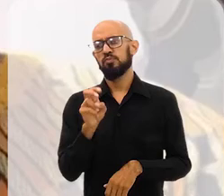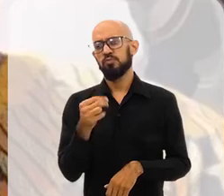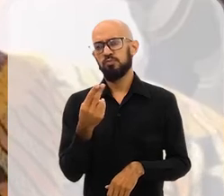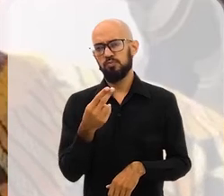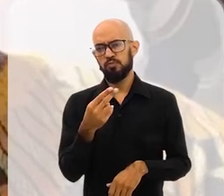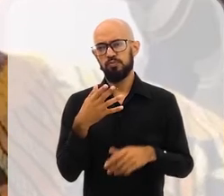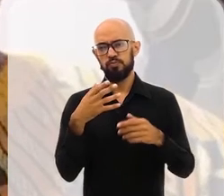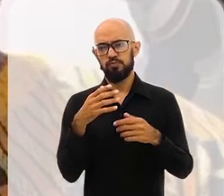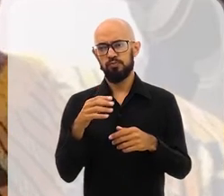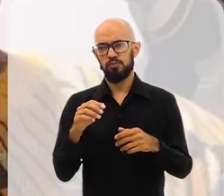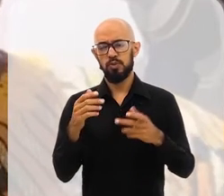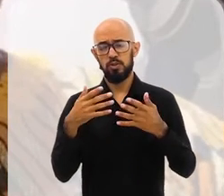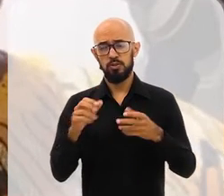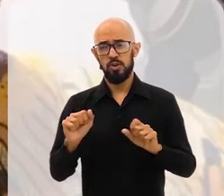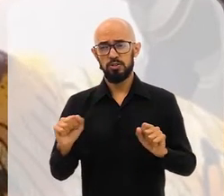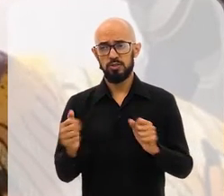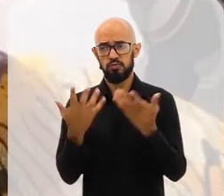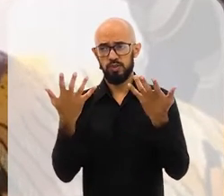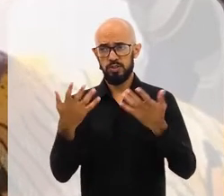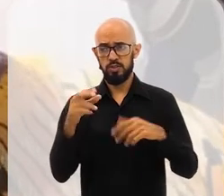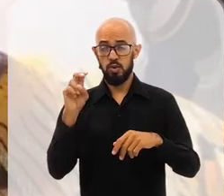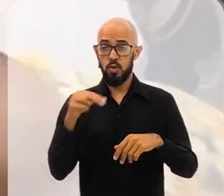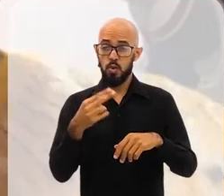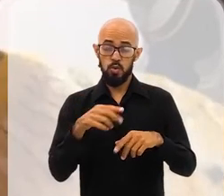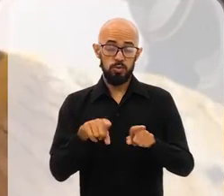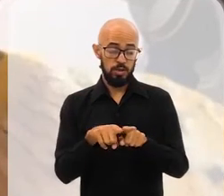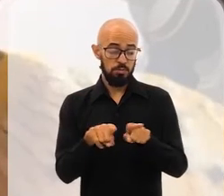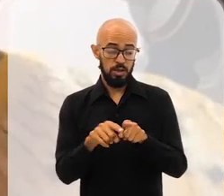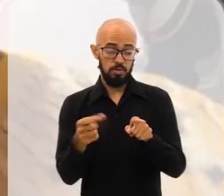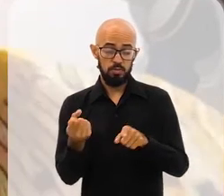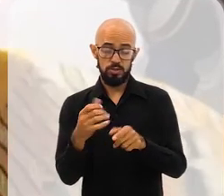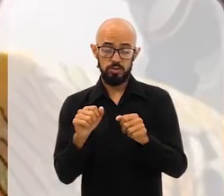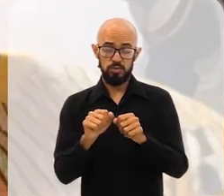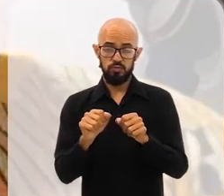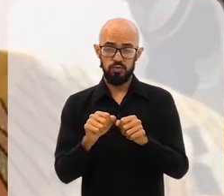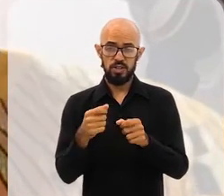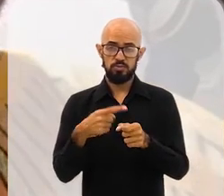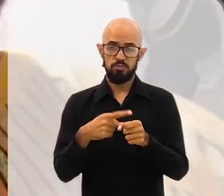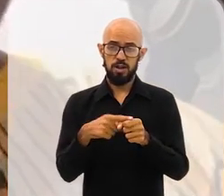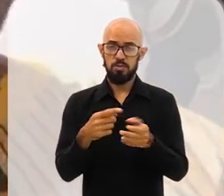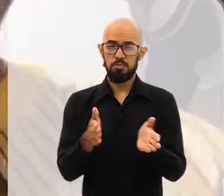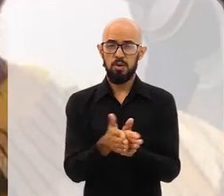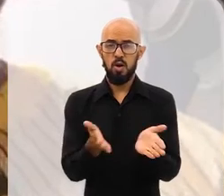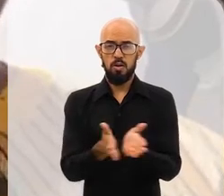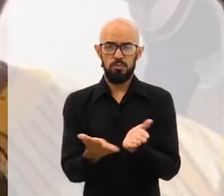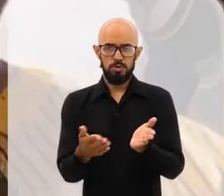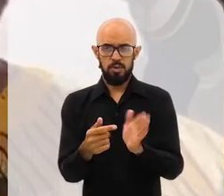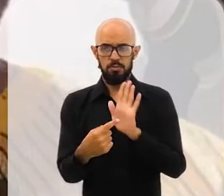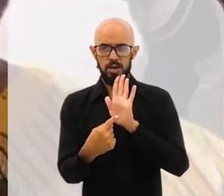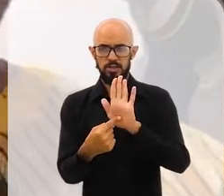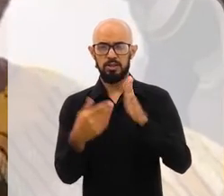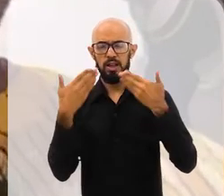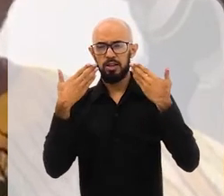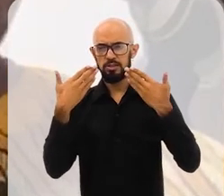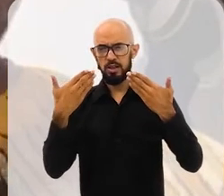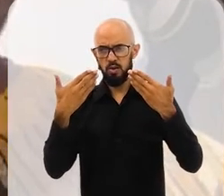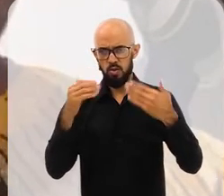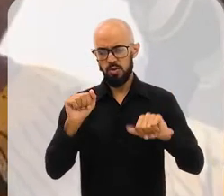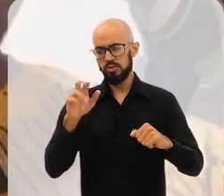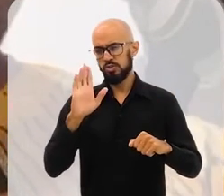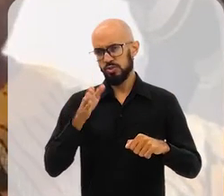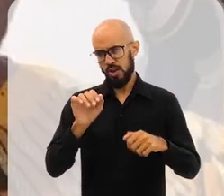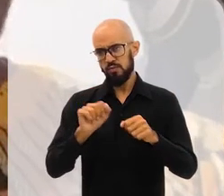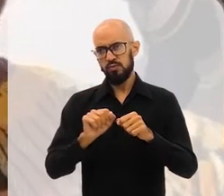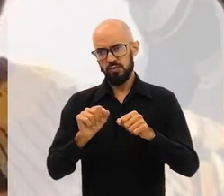algum dos nossos espetáculos um dos nossos espetáculos indo até esse bairros uma coisa já fiz inúmeras vezes